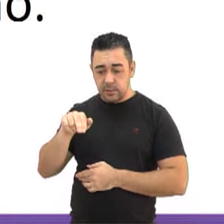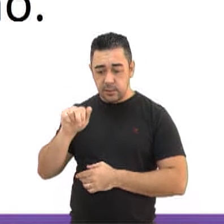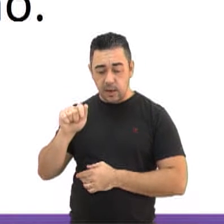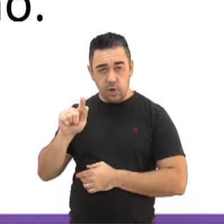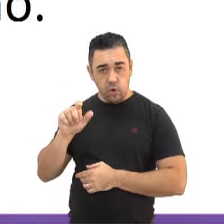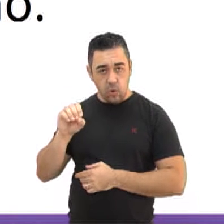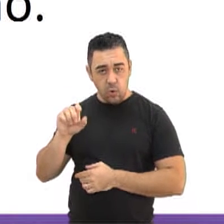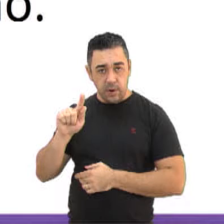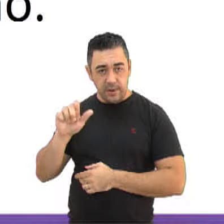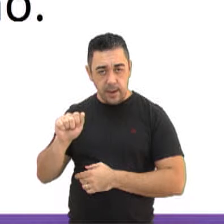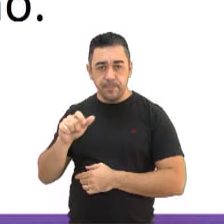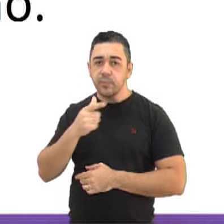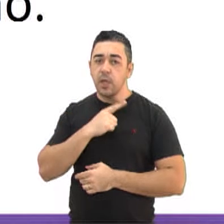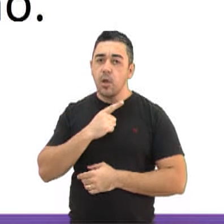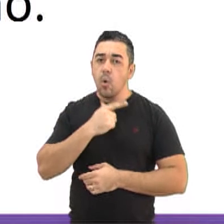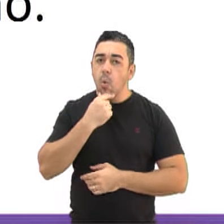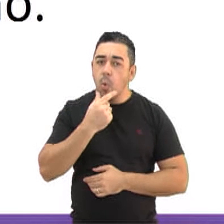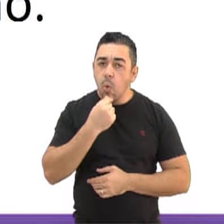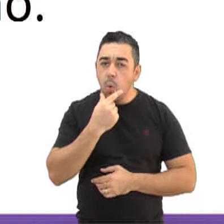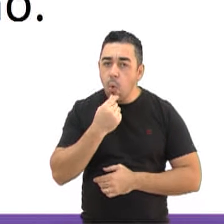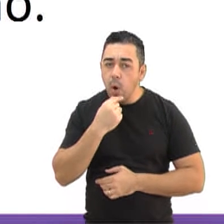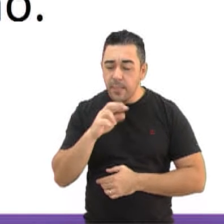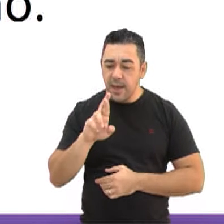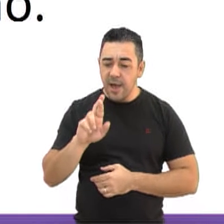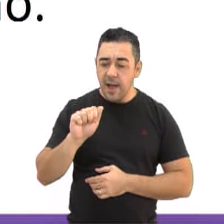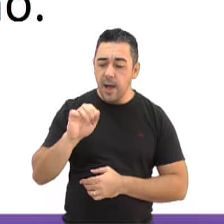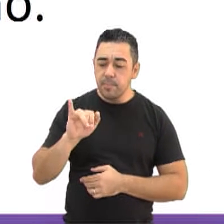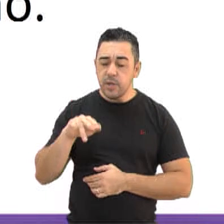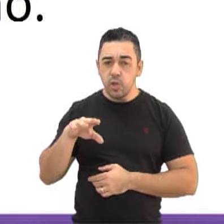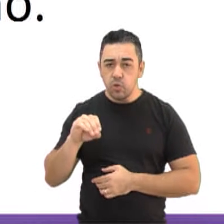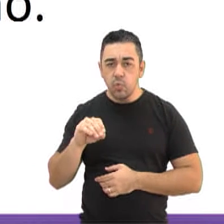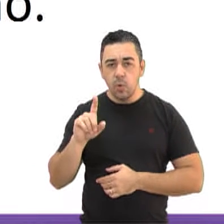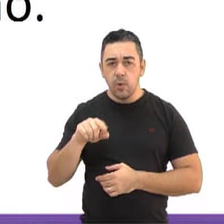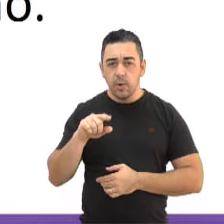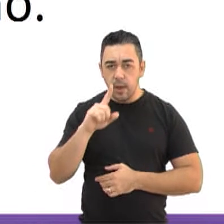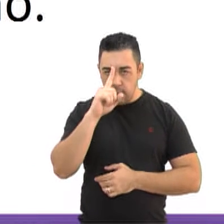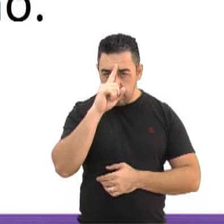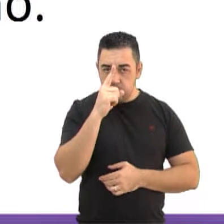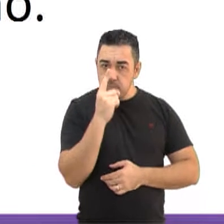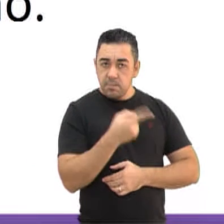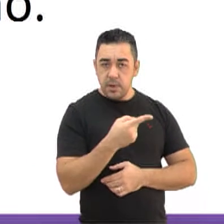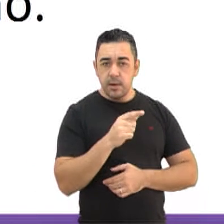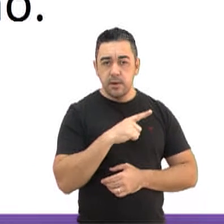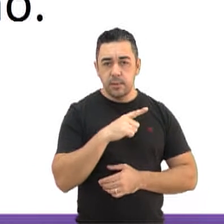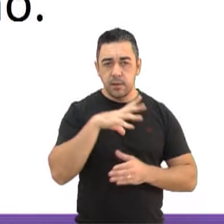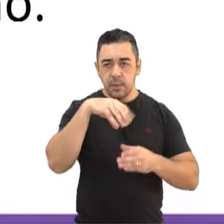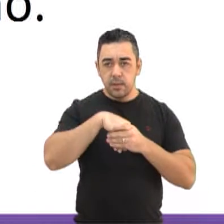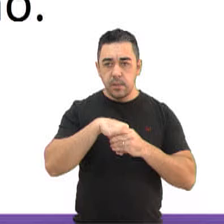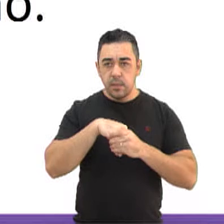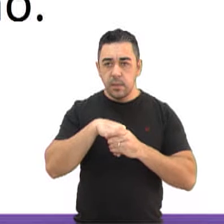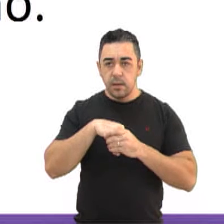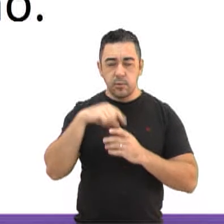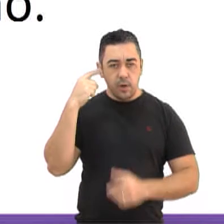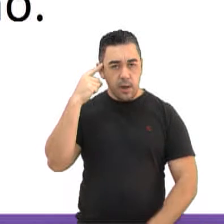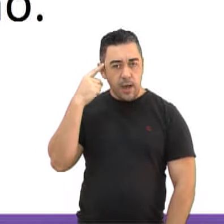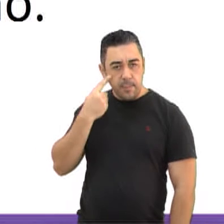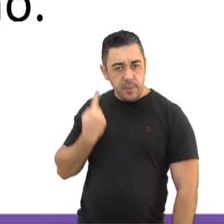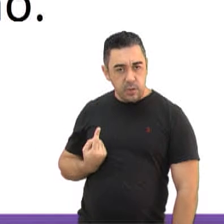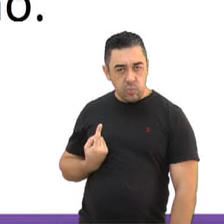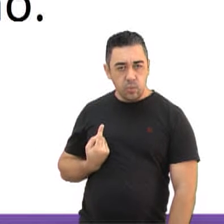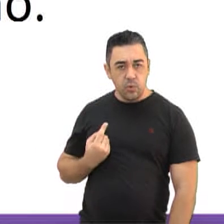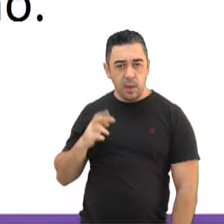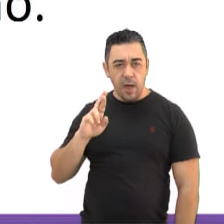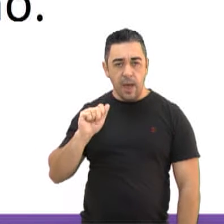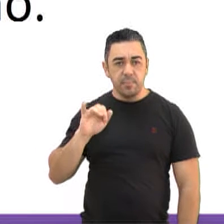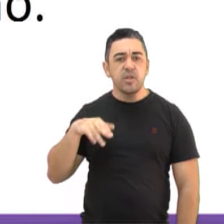Sob a orientação de um rabino, rabino é o líder religioso. No bar mitzvah e no bat mitzvah, eles